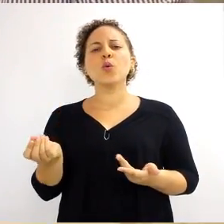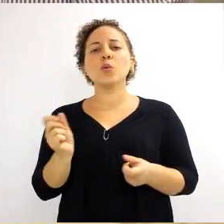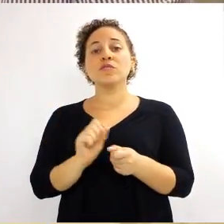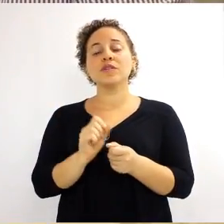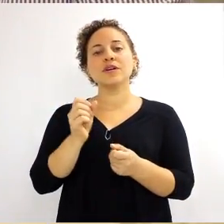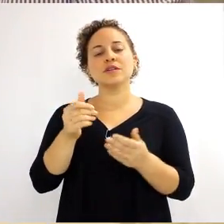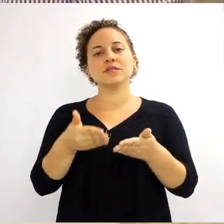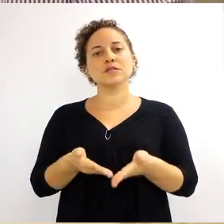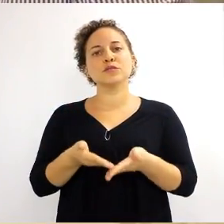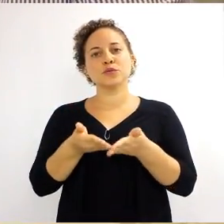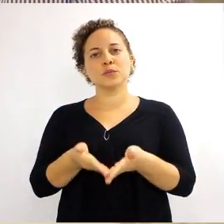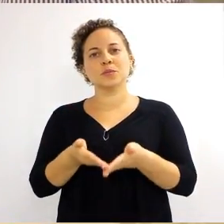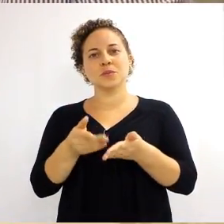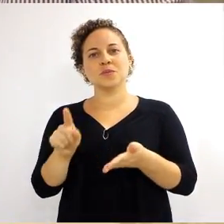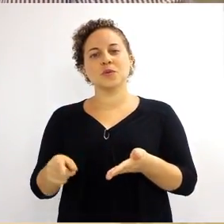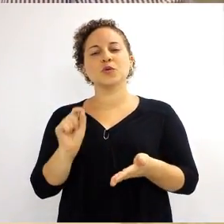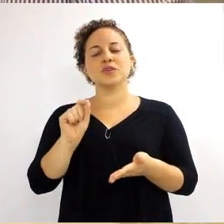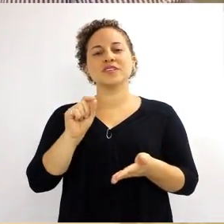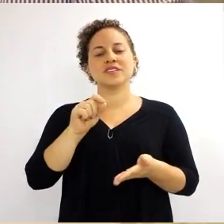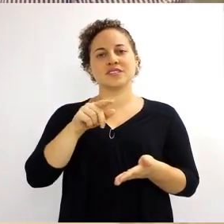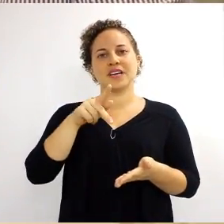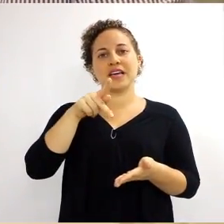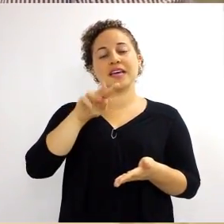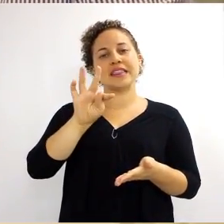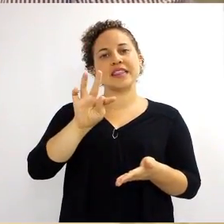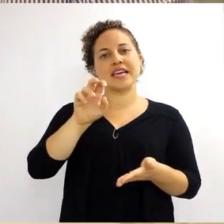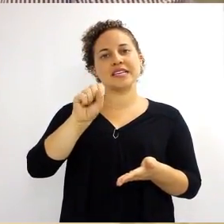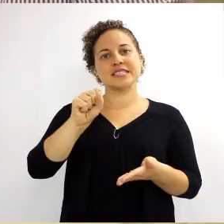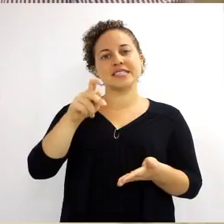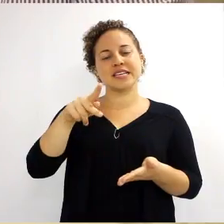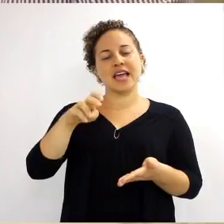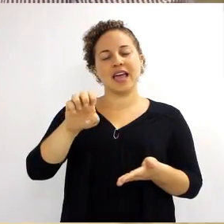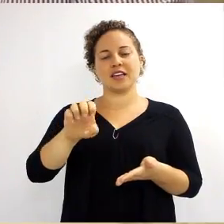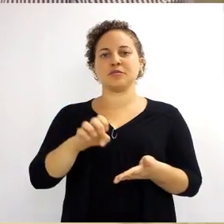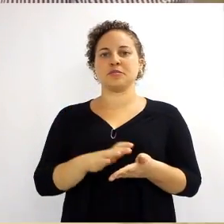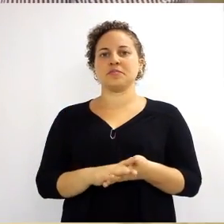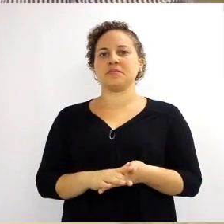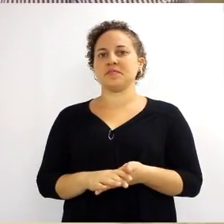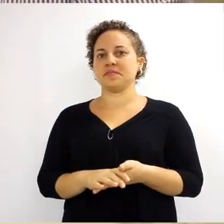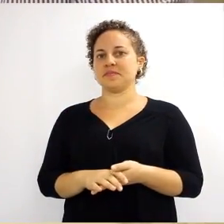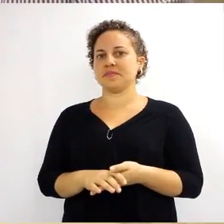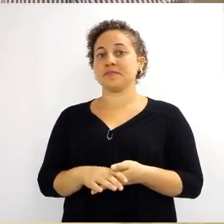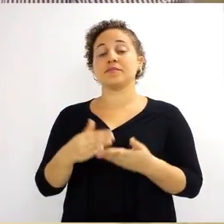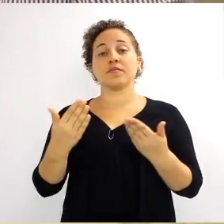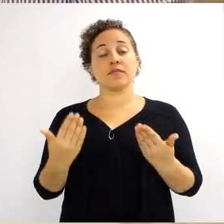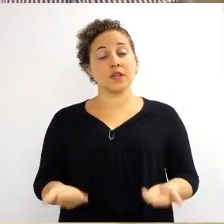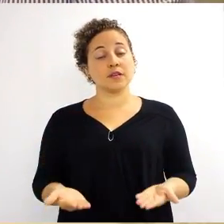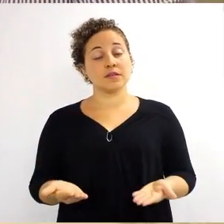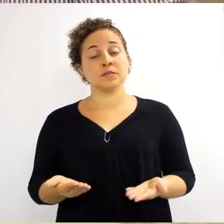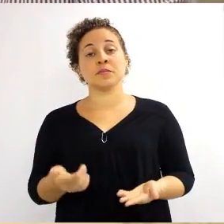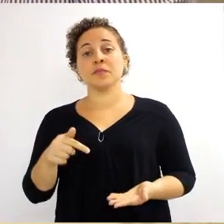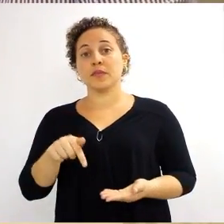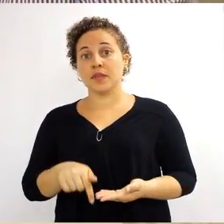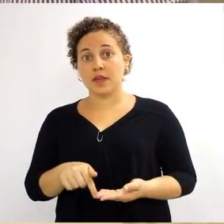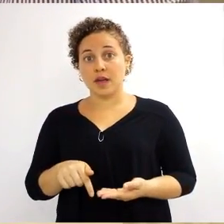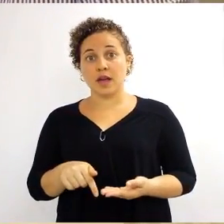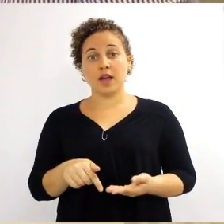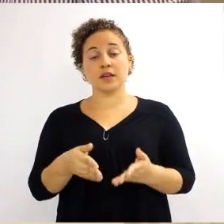Porto esse PCE, o Plano de Controle de Emergência? O nosso Plano de Controle de Emergência, ele